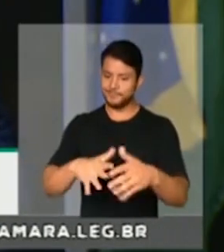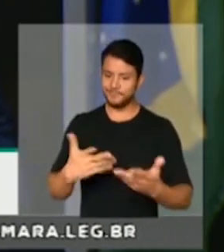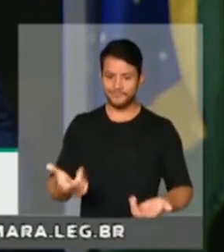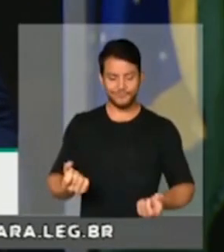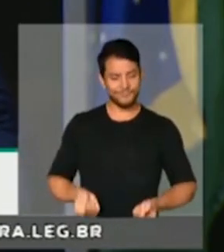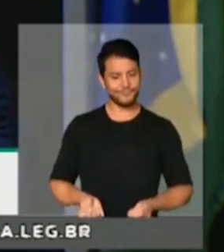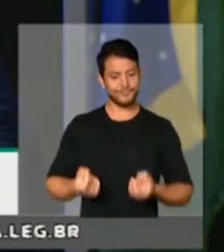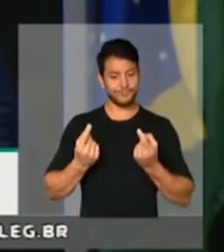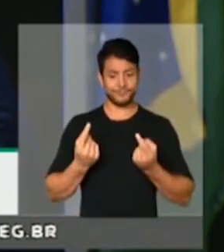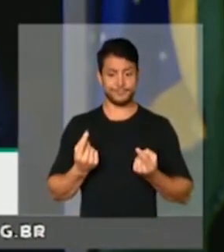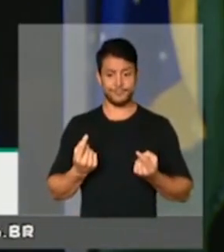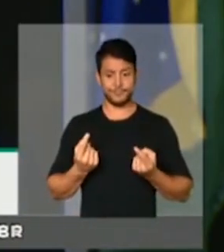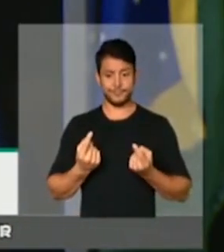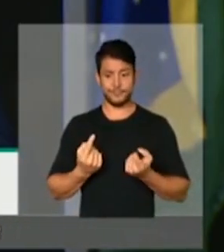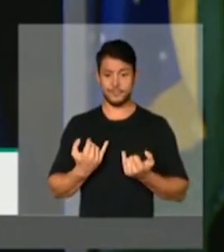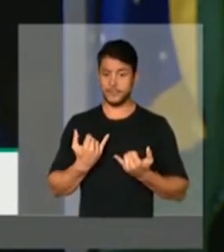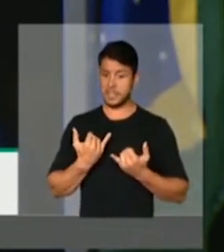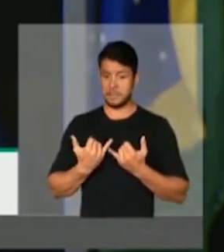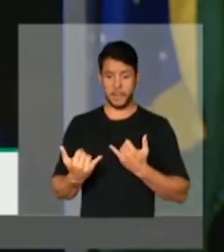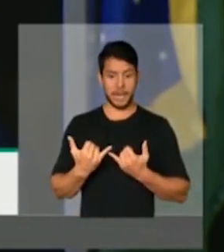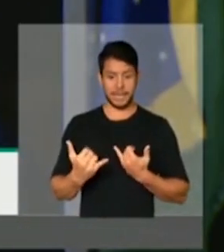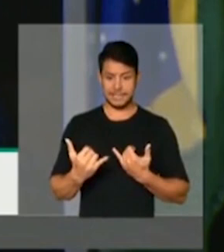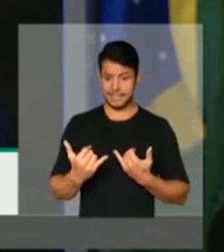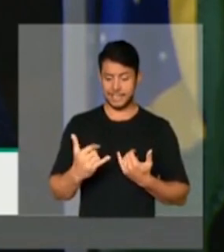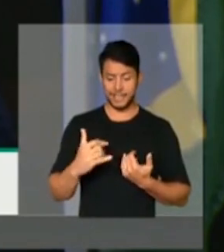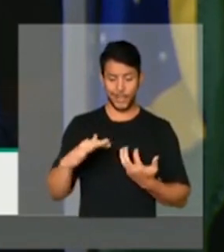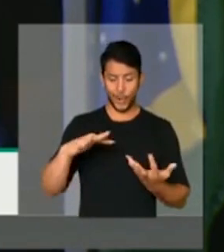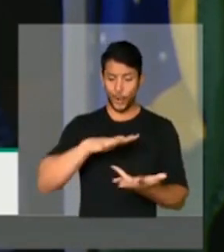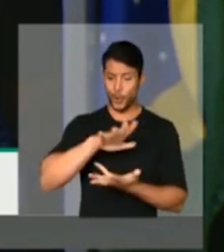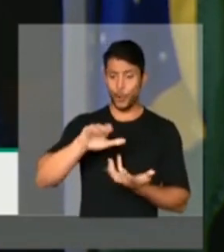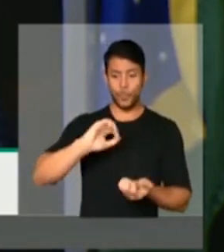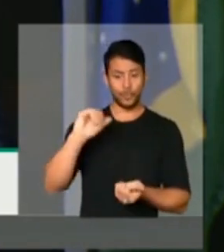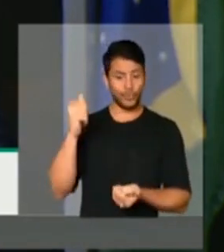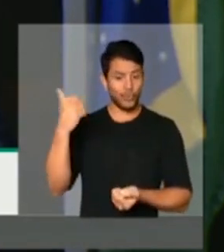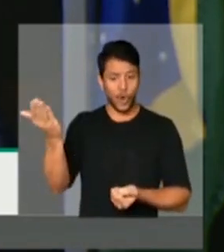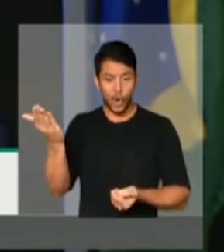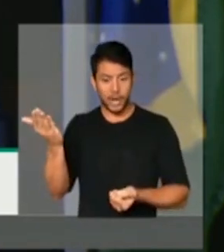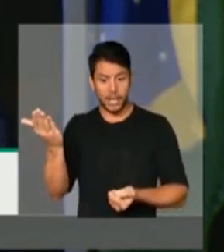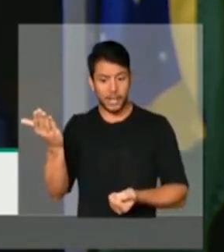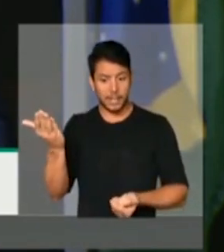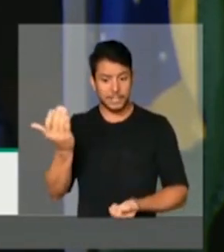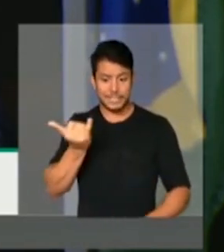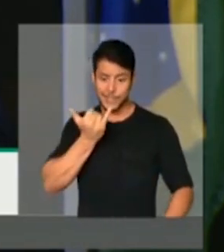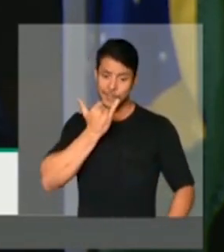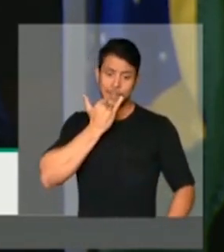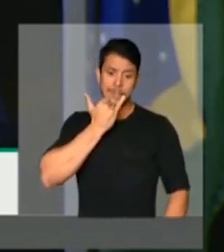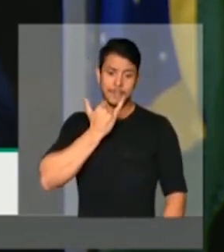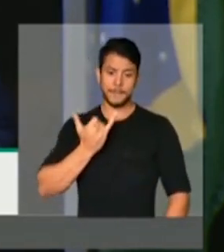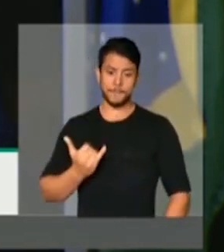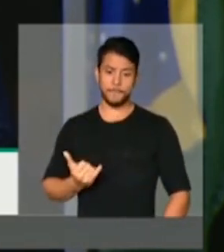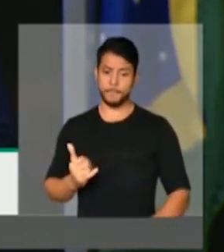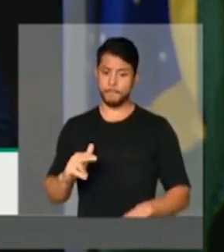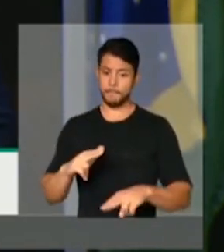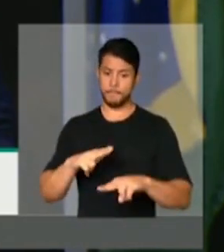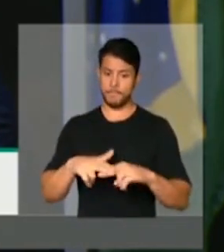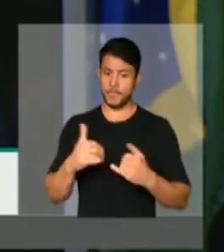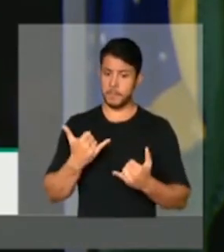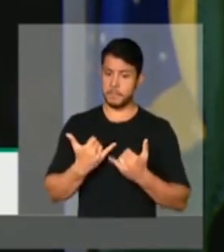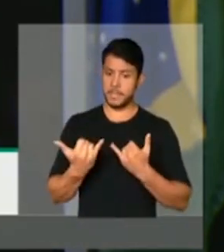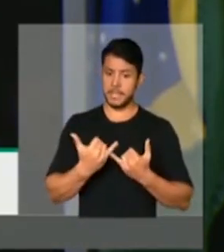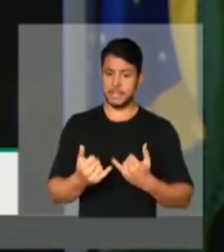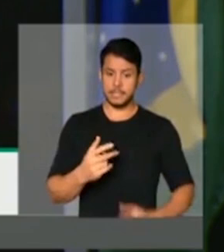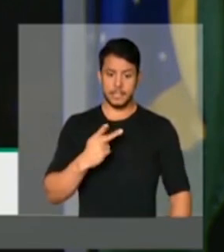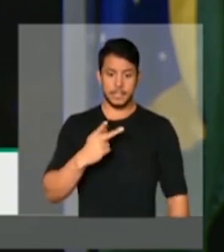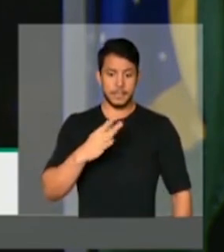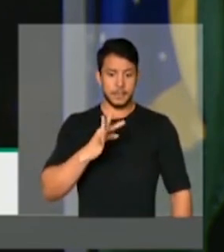até que eles estão em outra dimensão, que eles estão num mundo mágico em que o PT